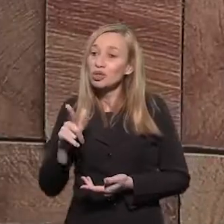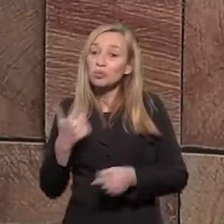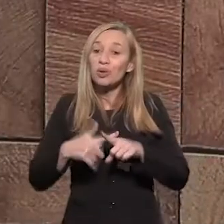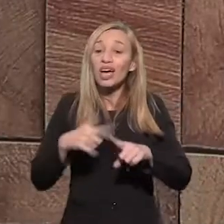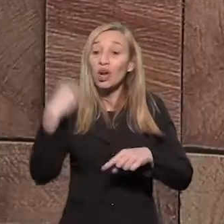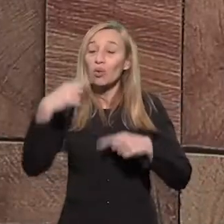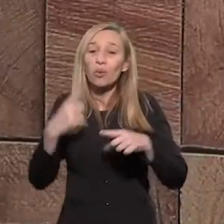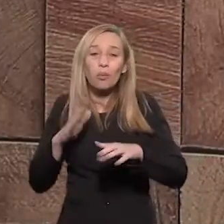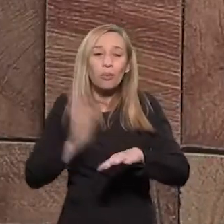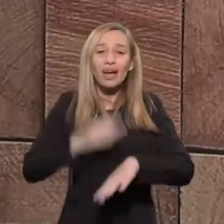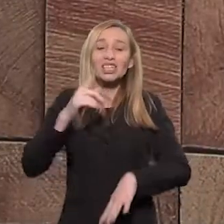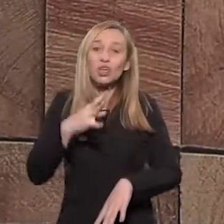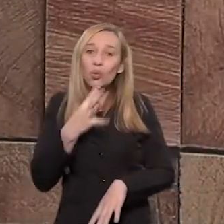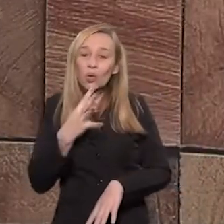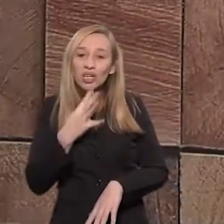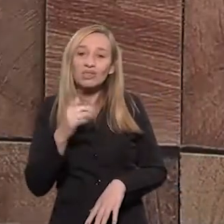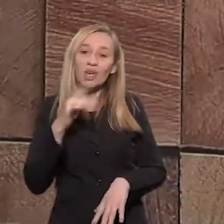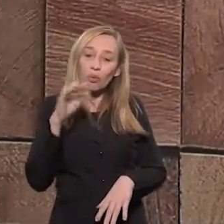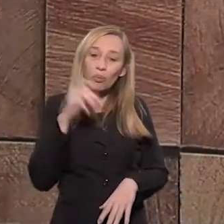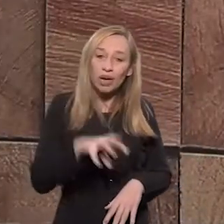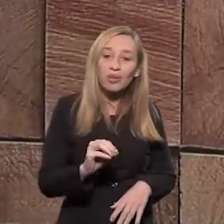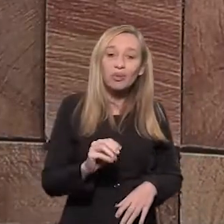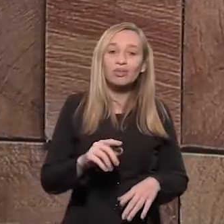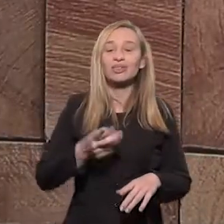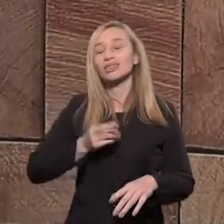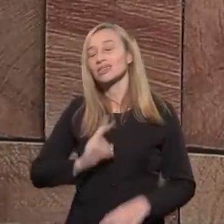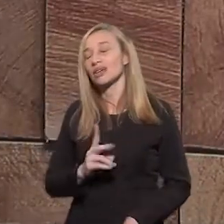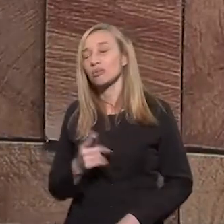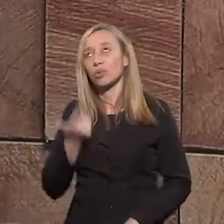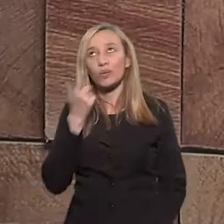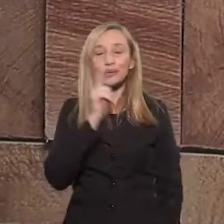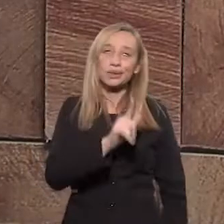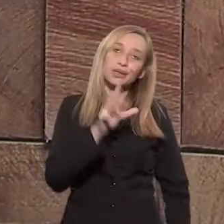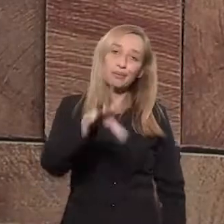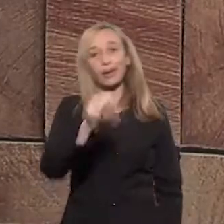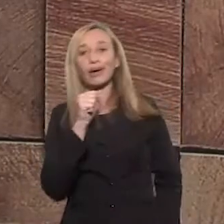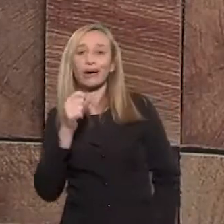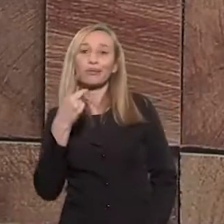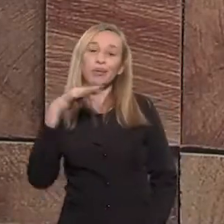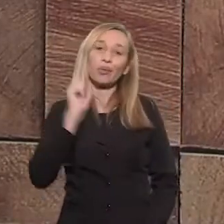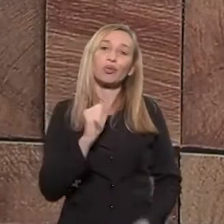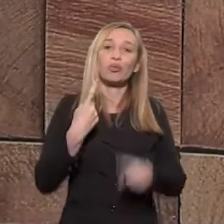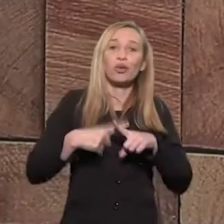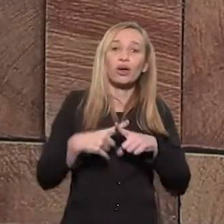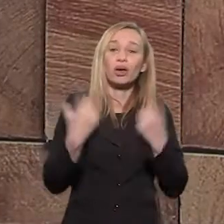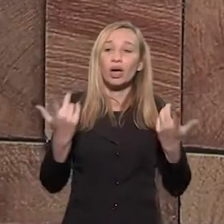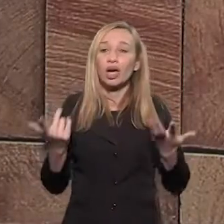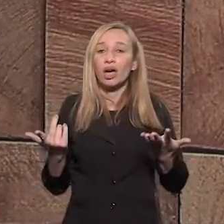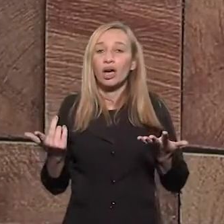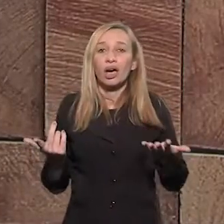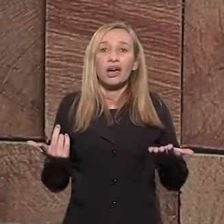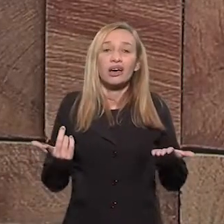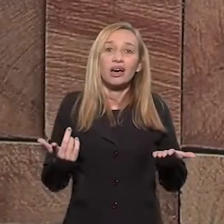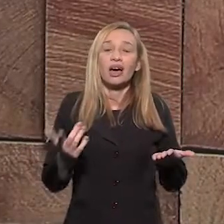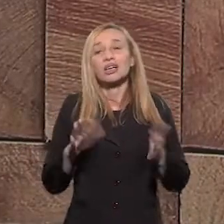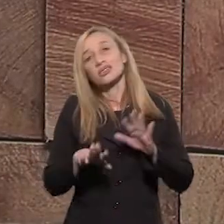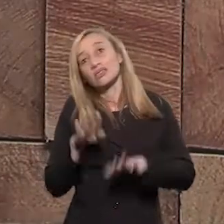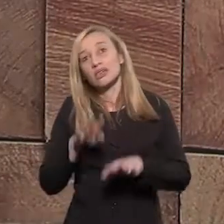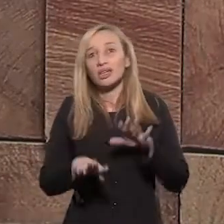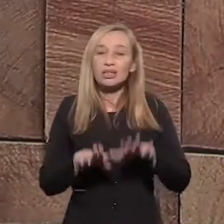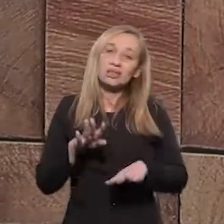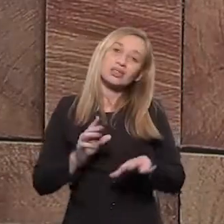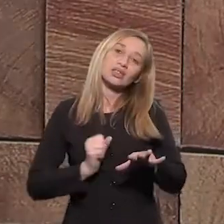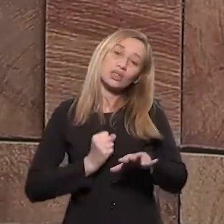quer dizer, isso é muito louco, porque por mais que eu reconheça que é um prêmio, nem sempre eu consigo pegar o prêmio, porque